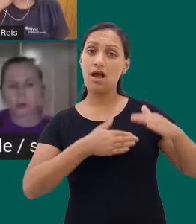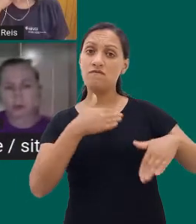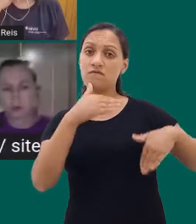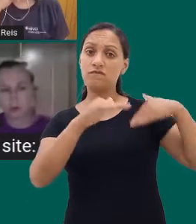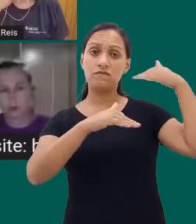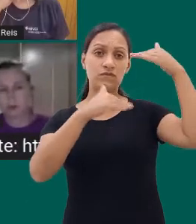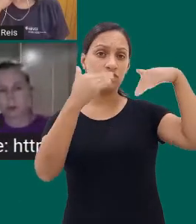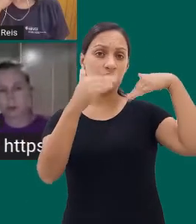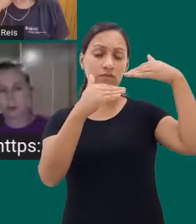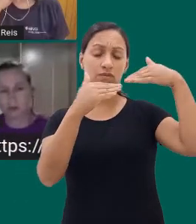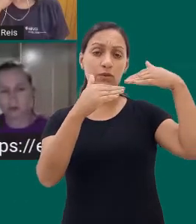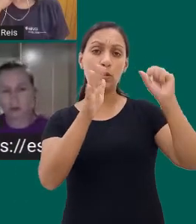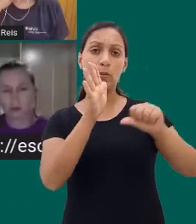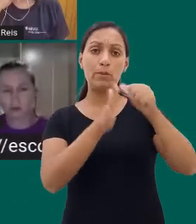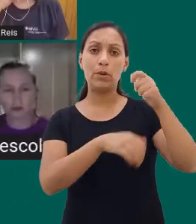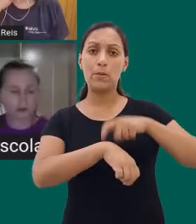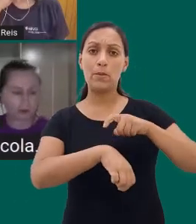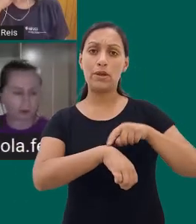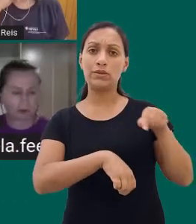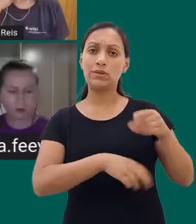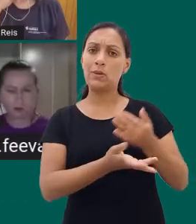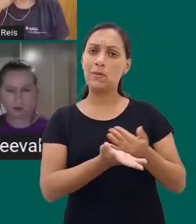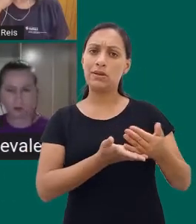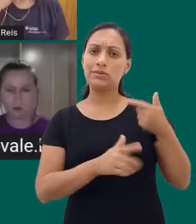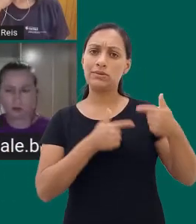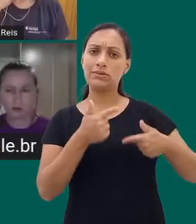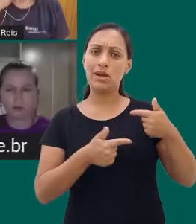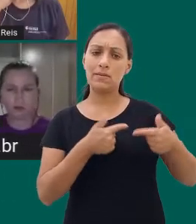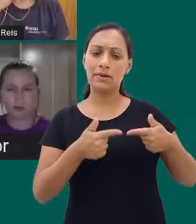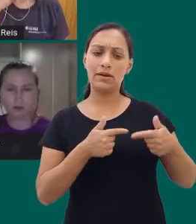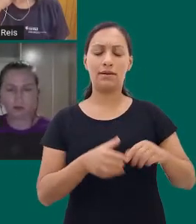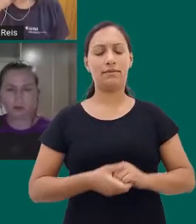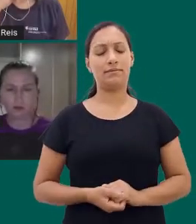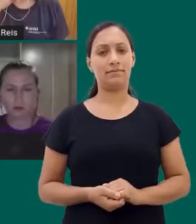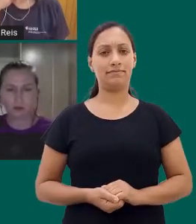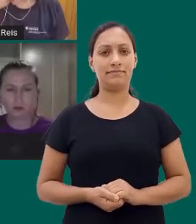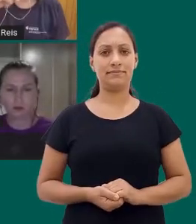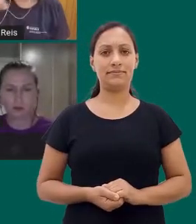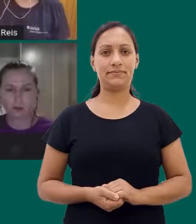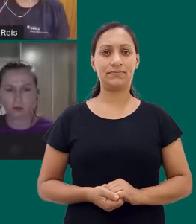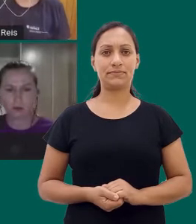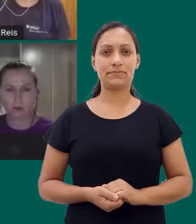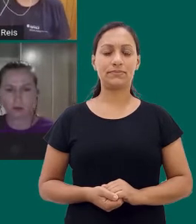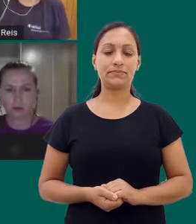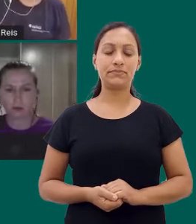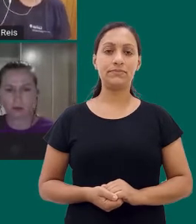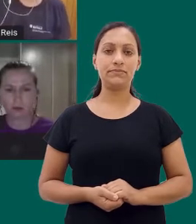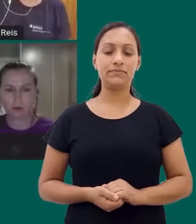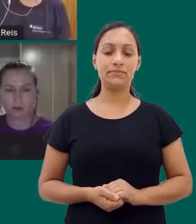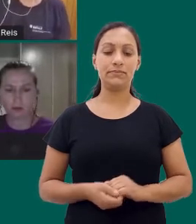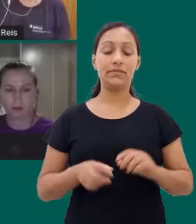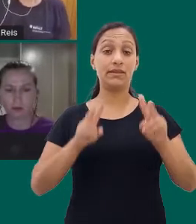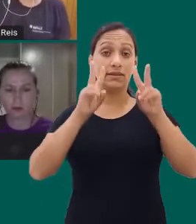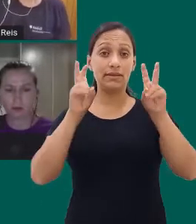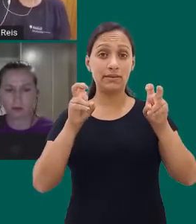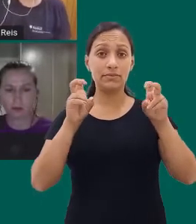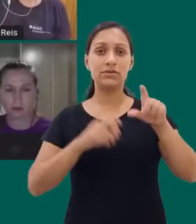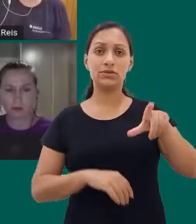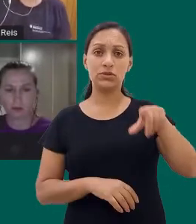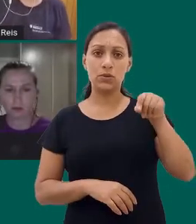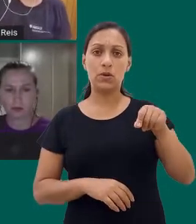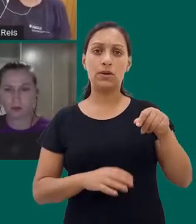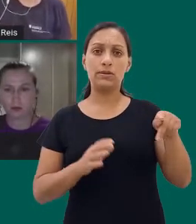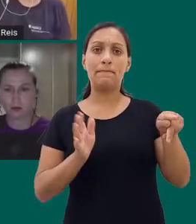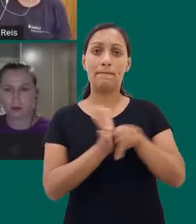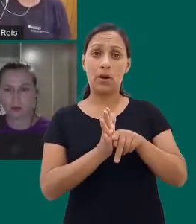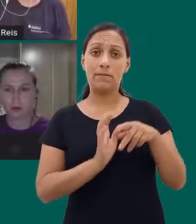o primeiro momento em que eles começam a trabalhar no começo do ano, tá? São temas de escolha deles,